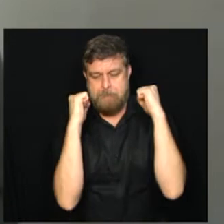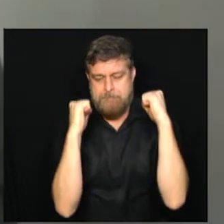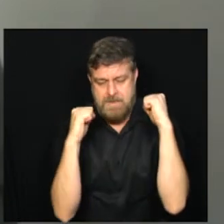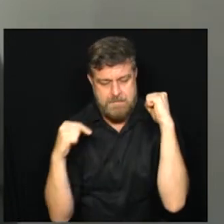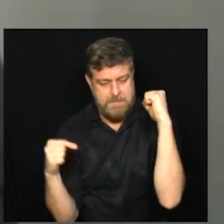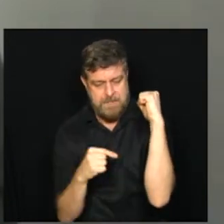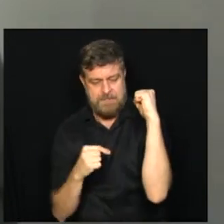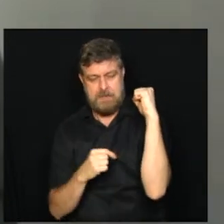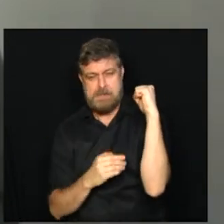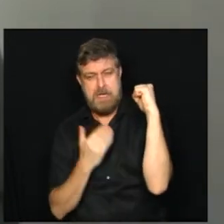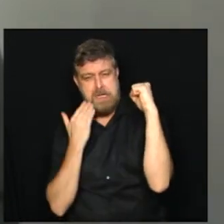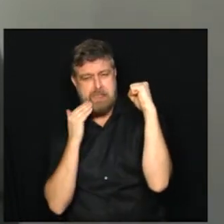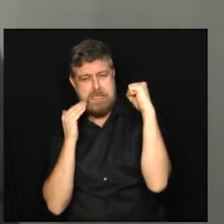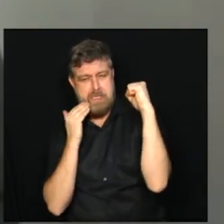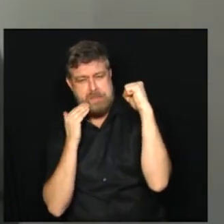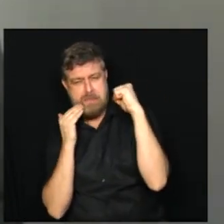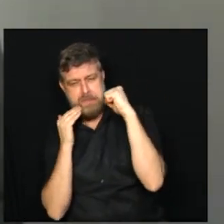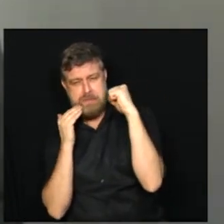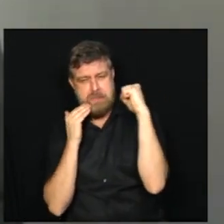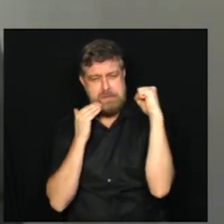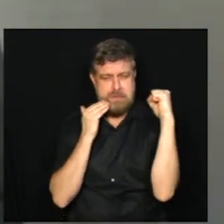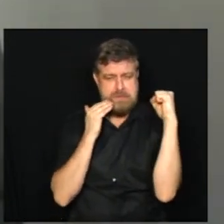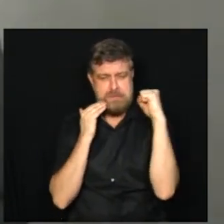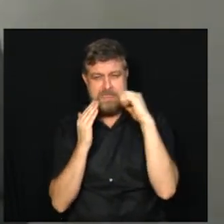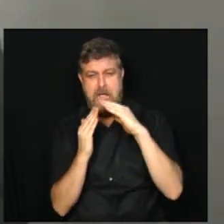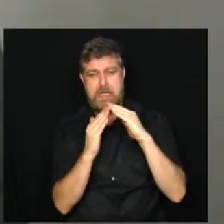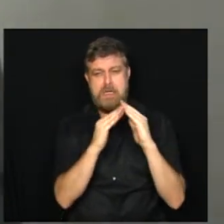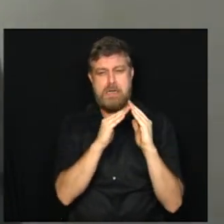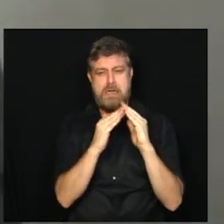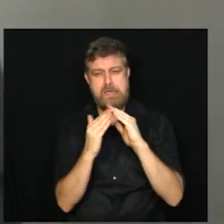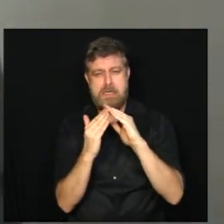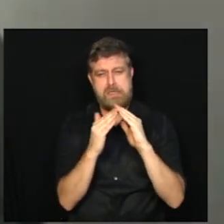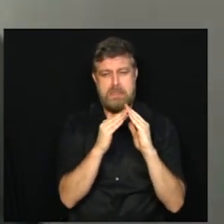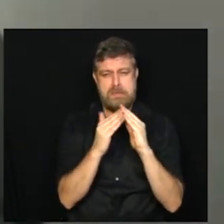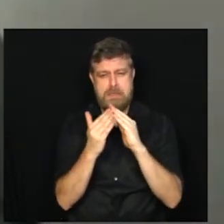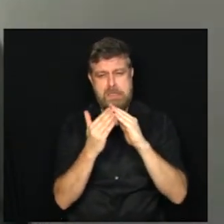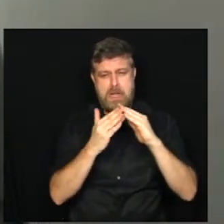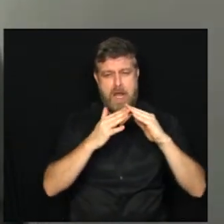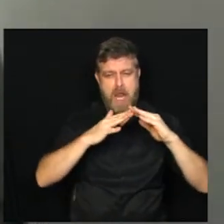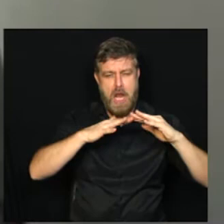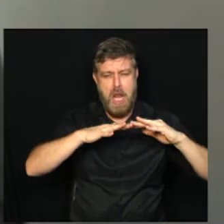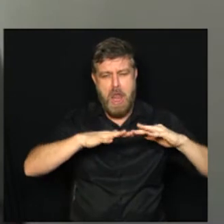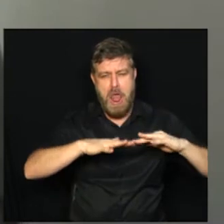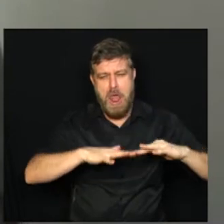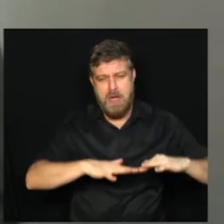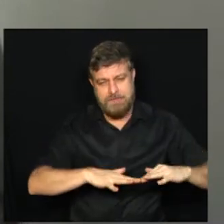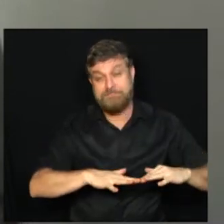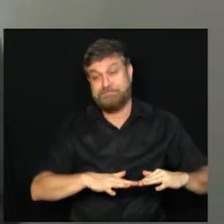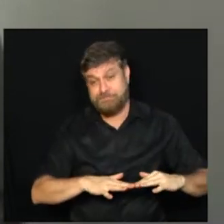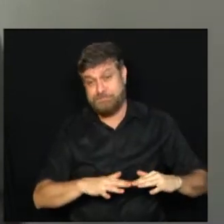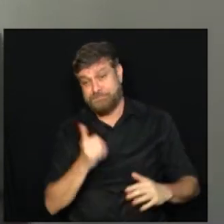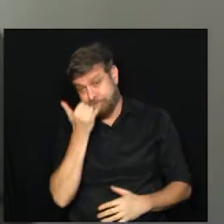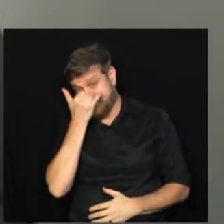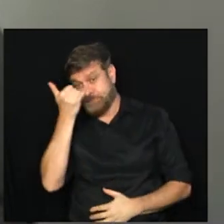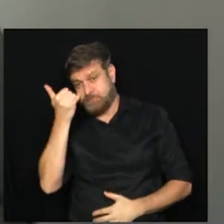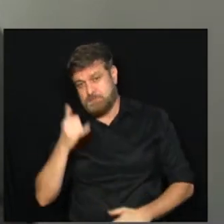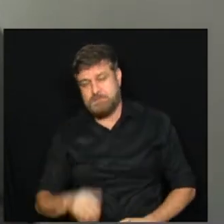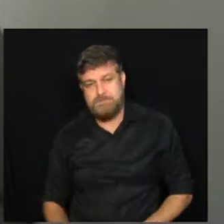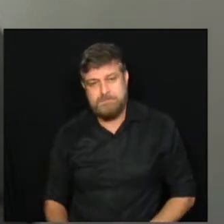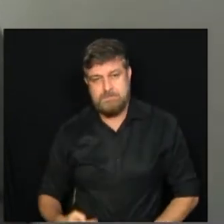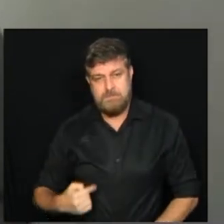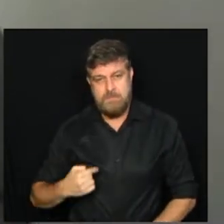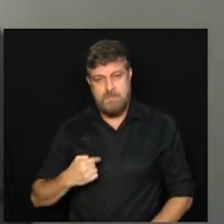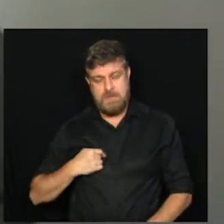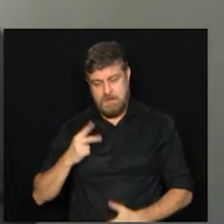no alicerce, aí a tendência da casa é ruir. Então, a